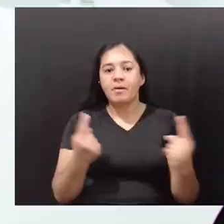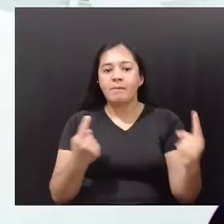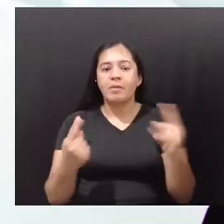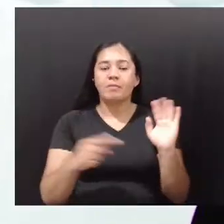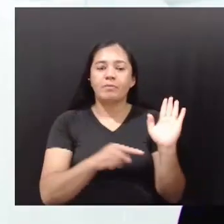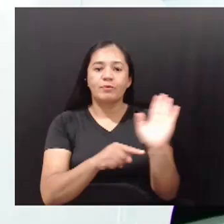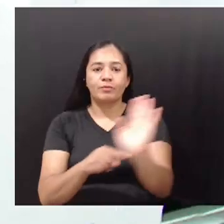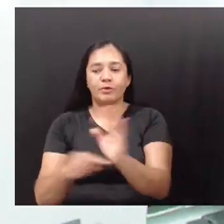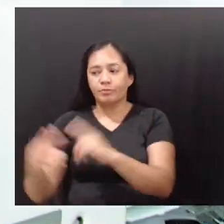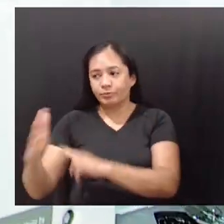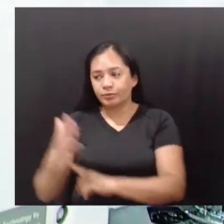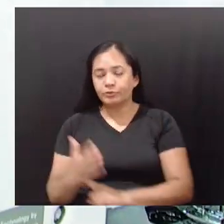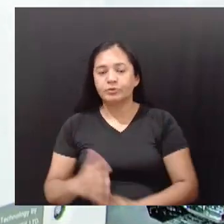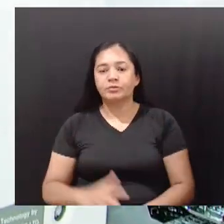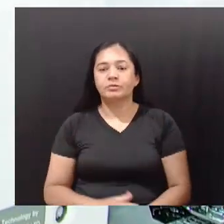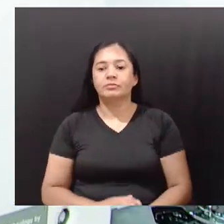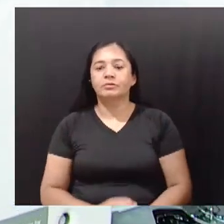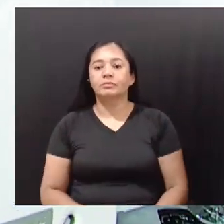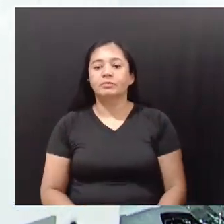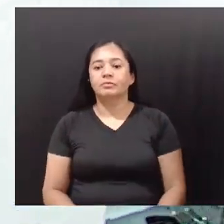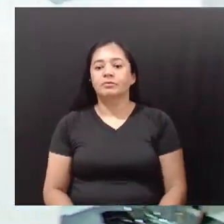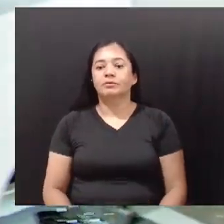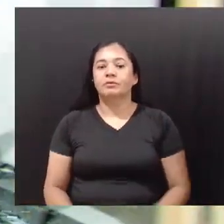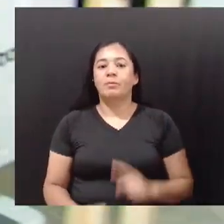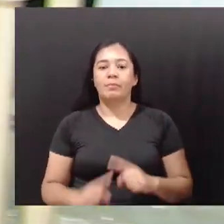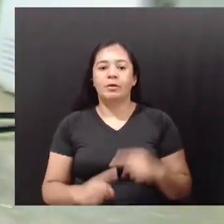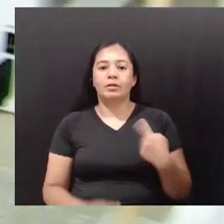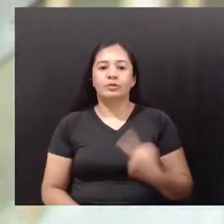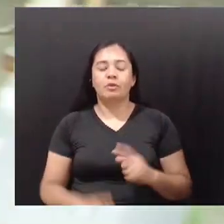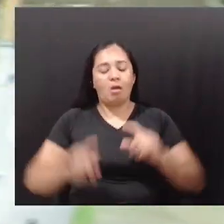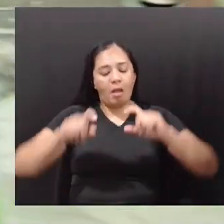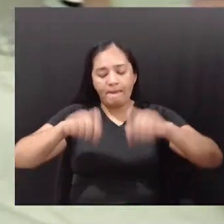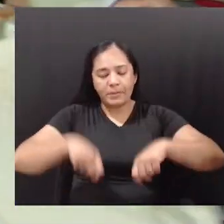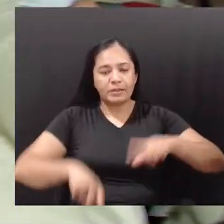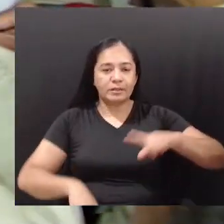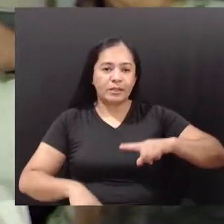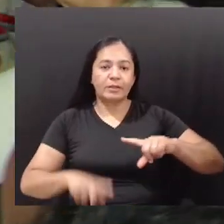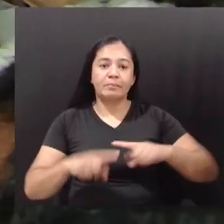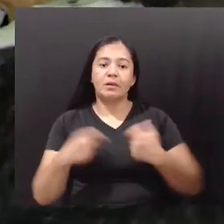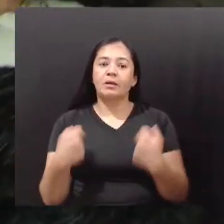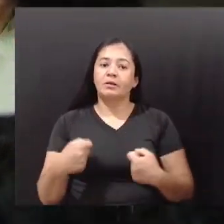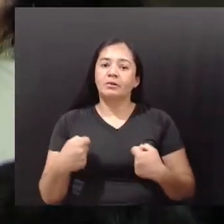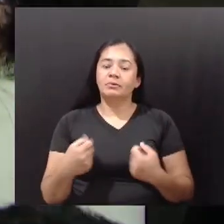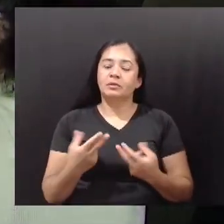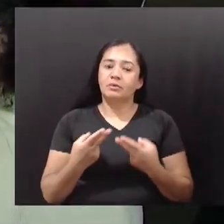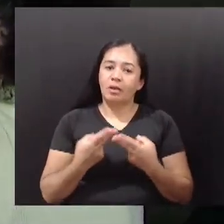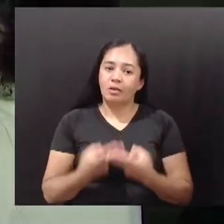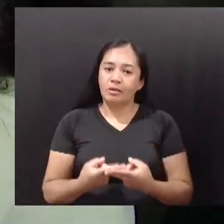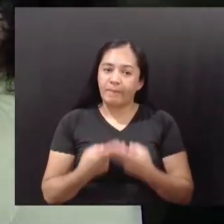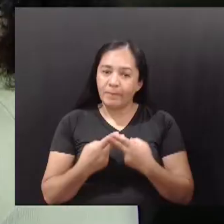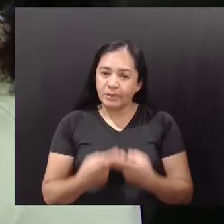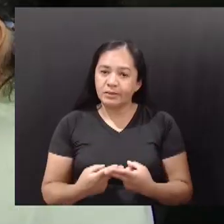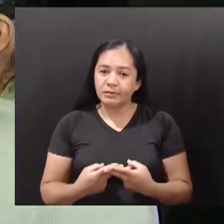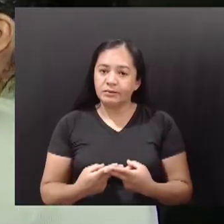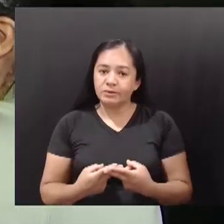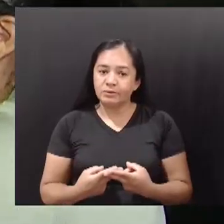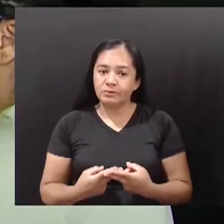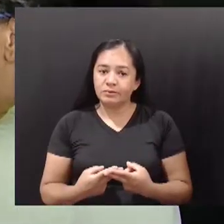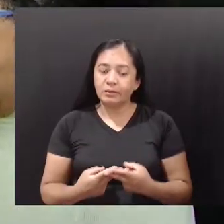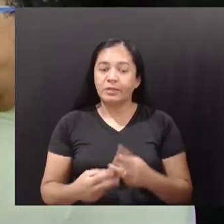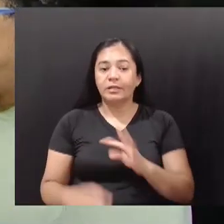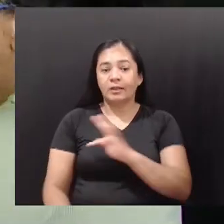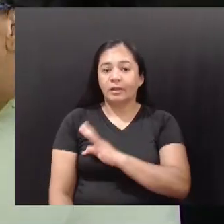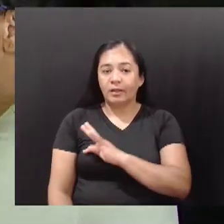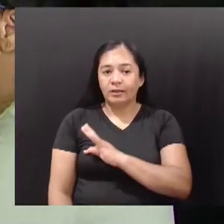ajudar, porque a gente tem competência, mas precisa de paciência e de técnica